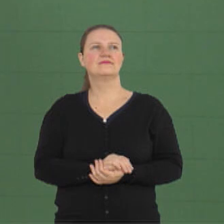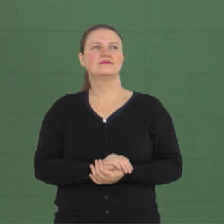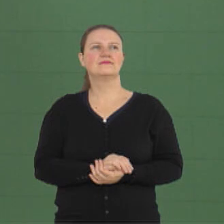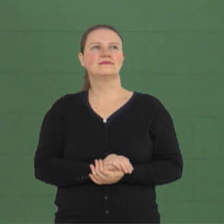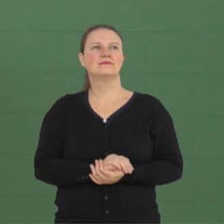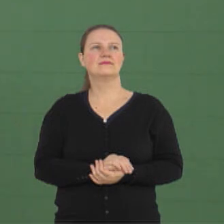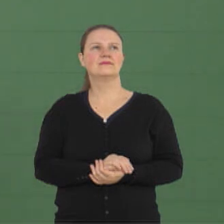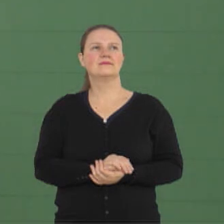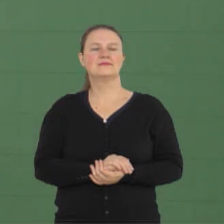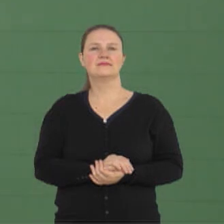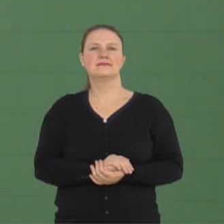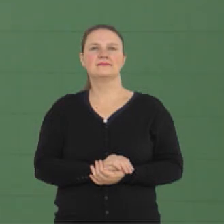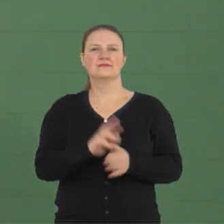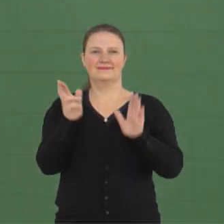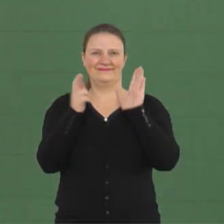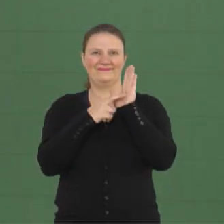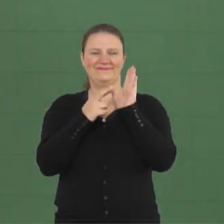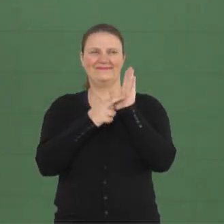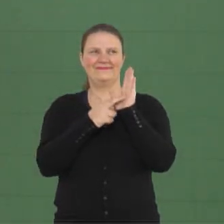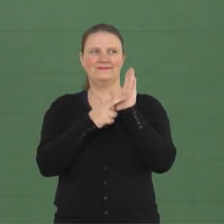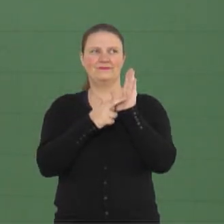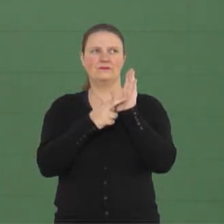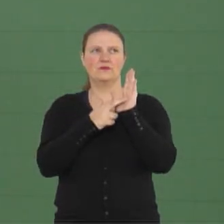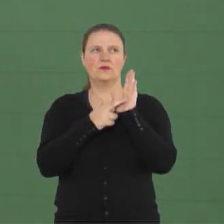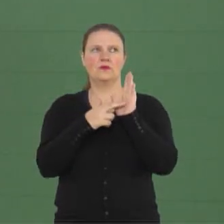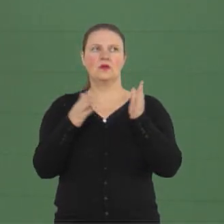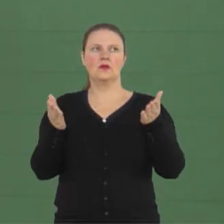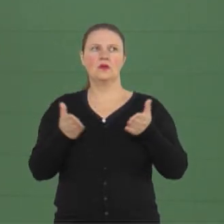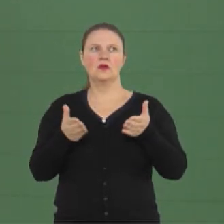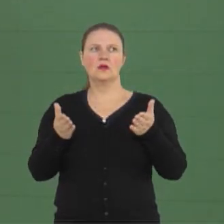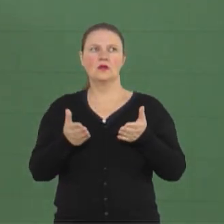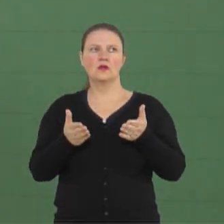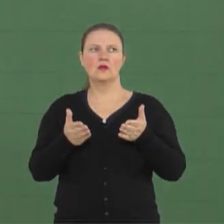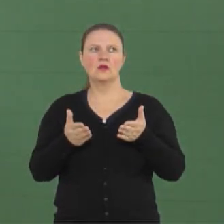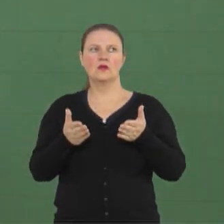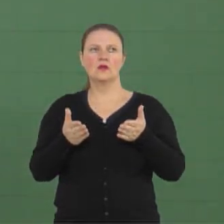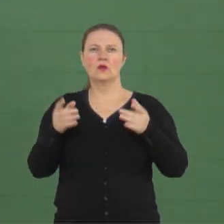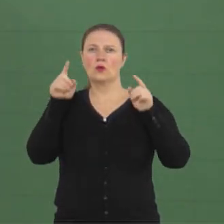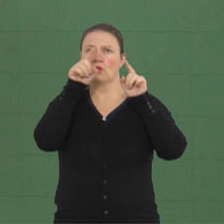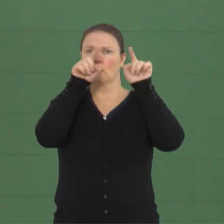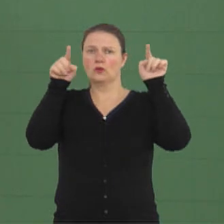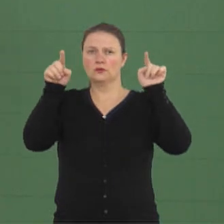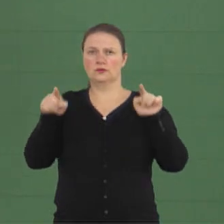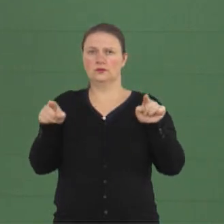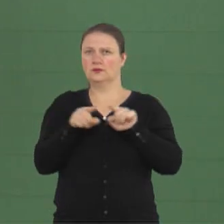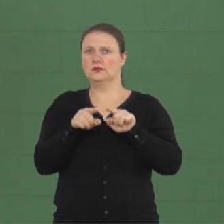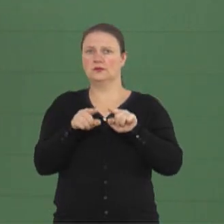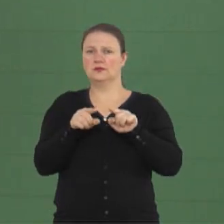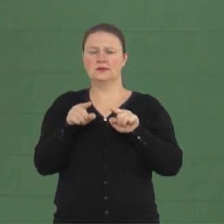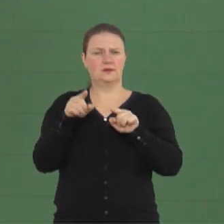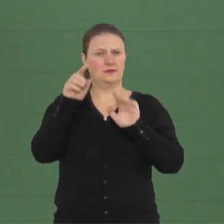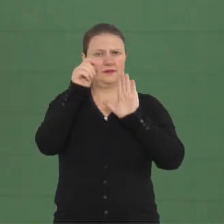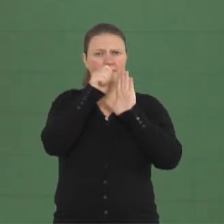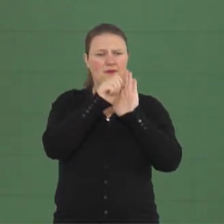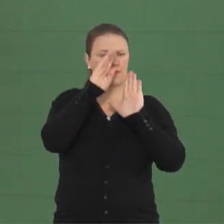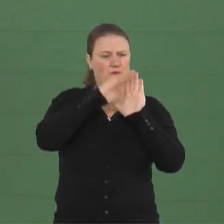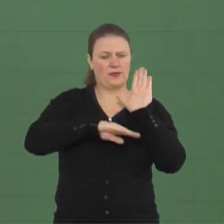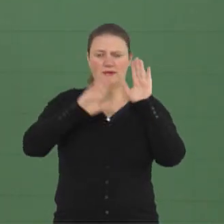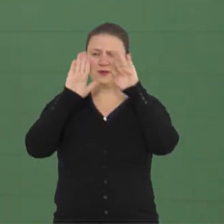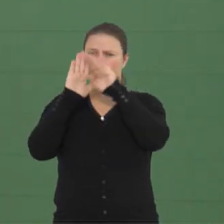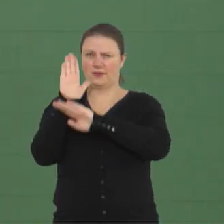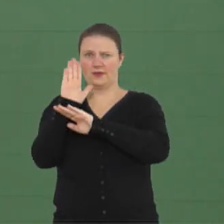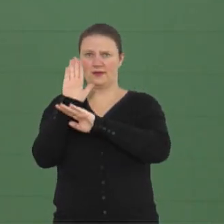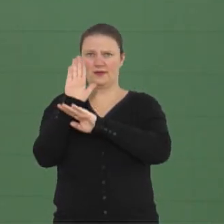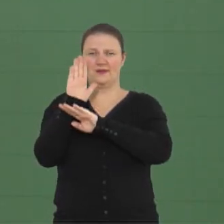aqui, então, o resultado. Professor, o senhor não colocou colchetes? Não, porque é a única operação